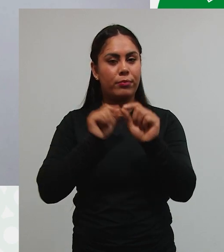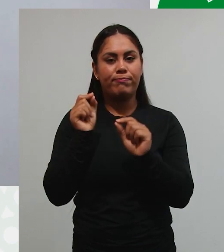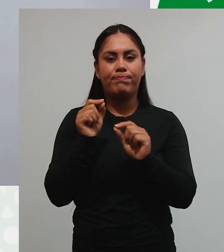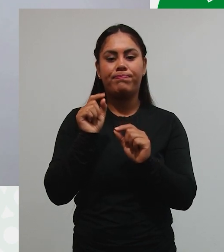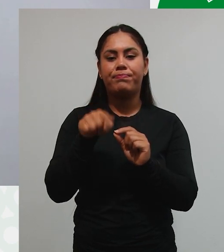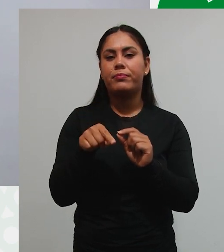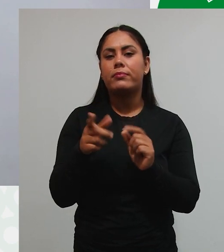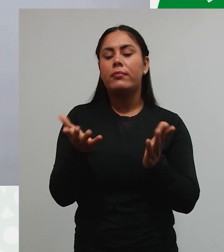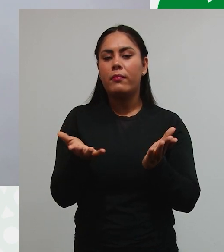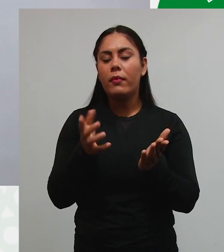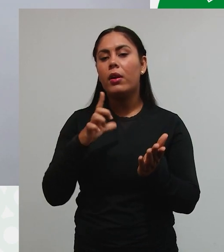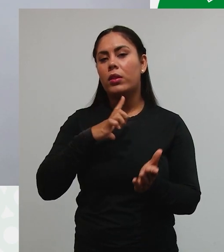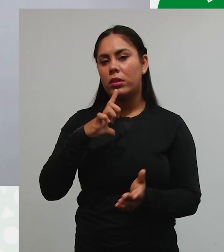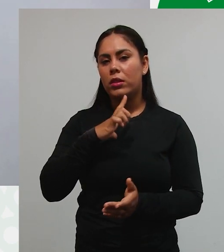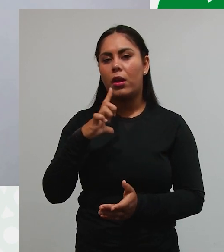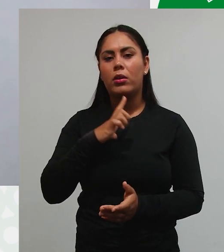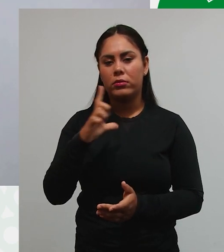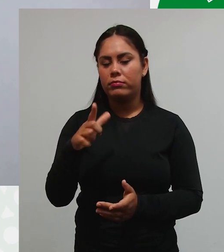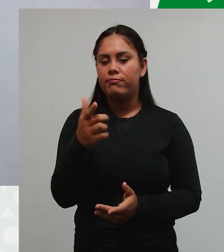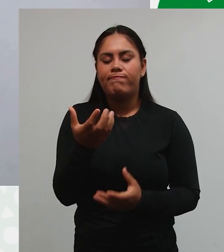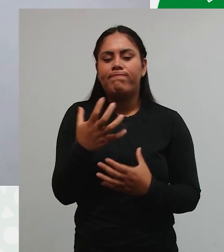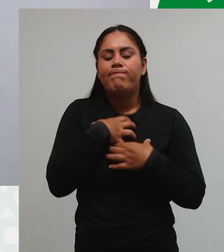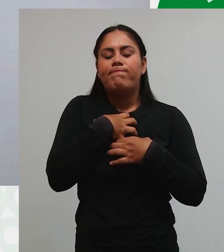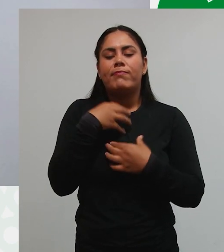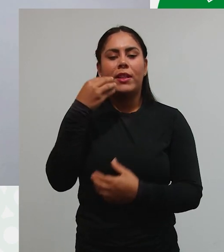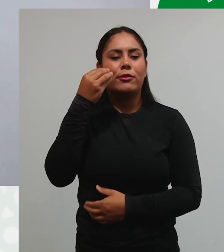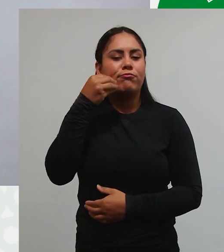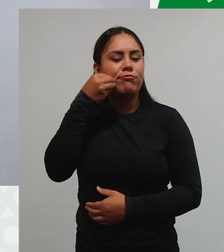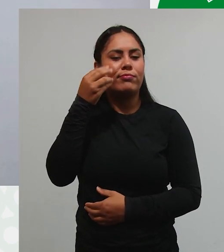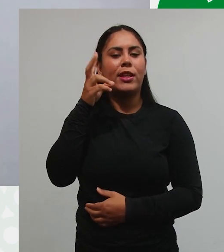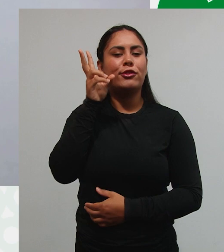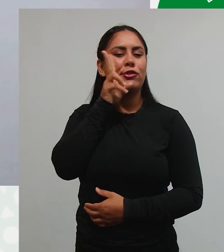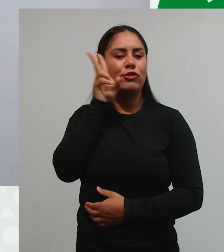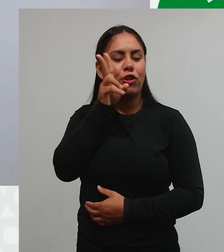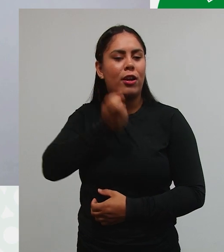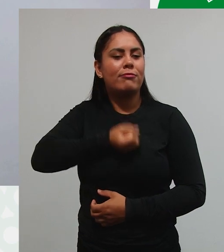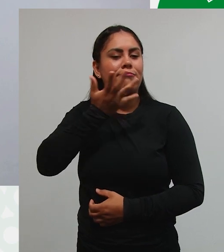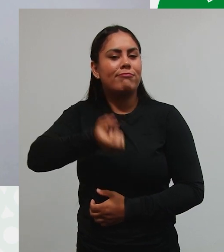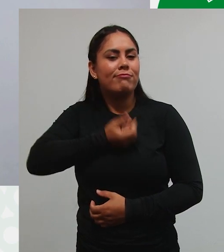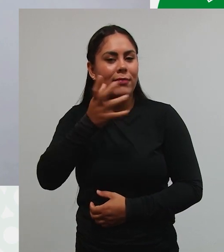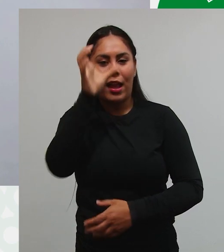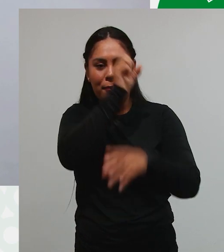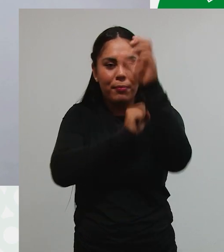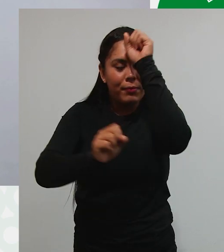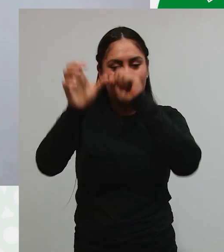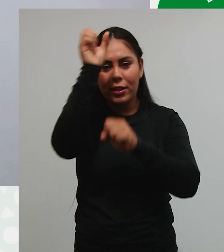com alfabetização de adultos, também foi uma experiência muito bacana,